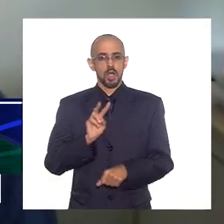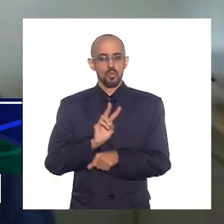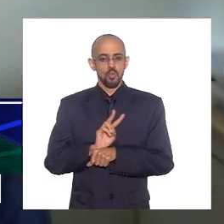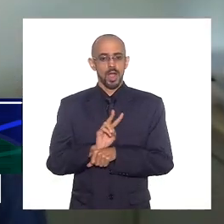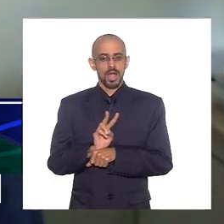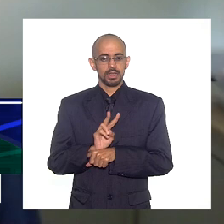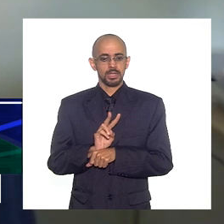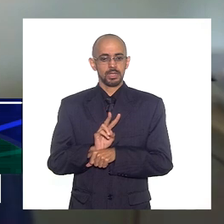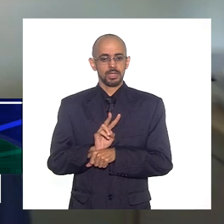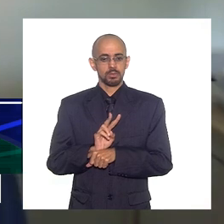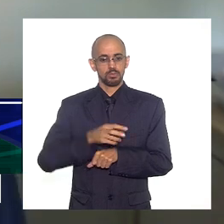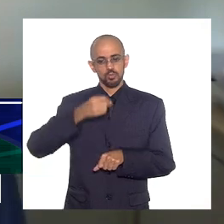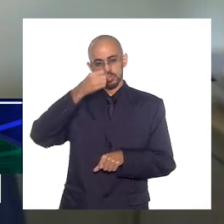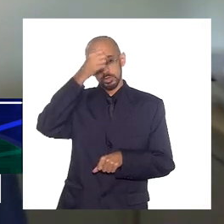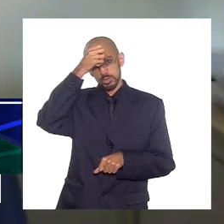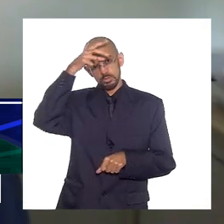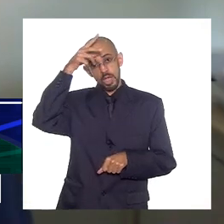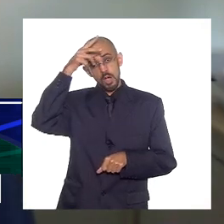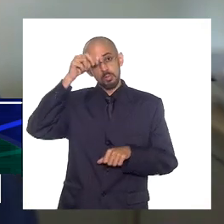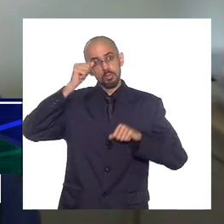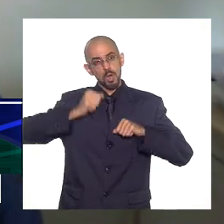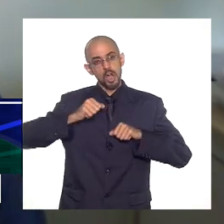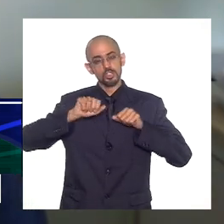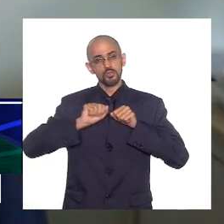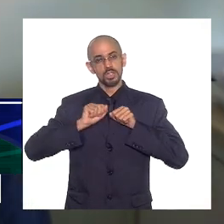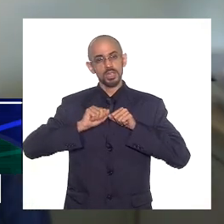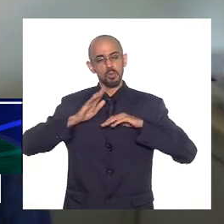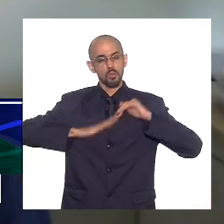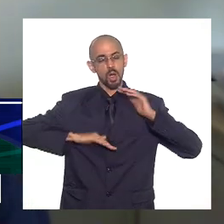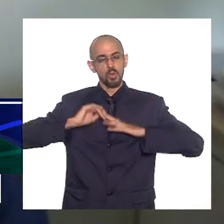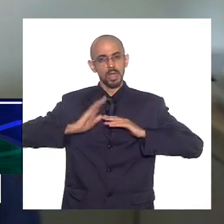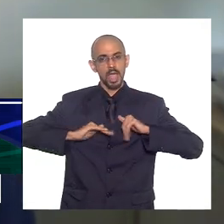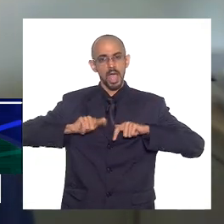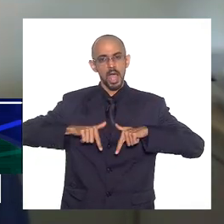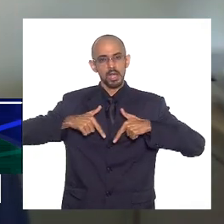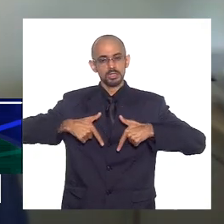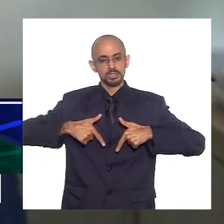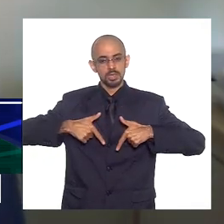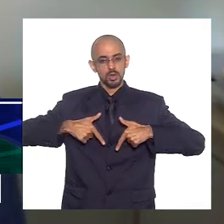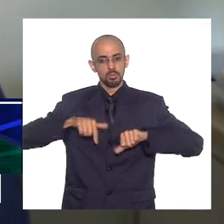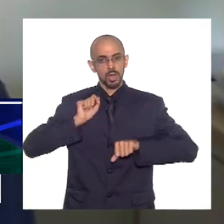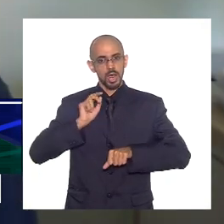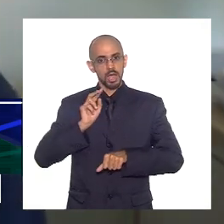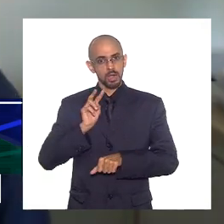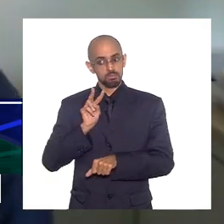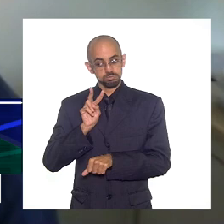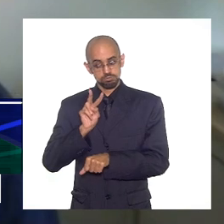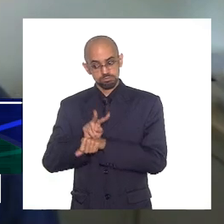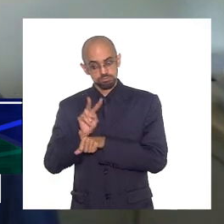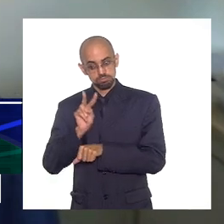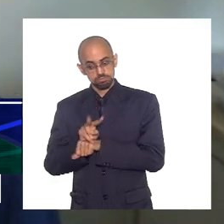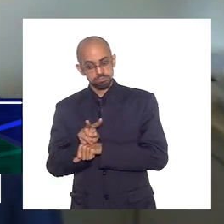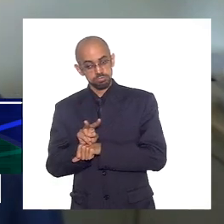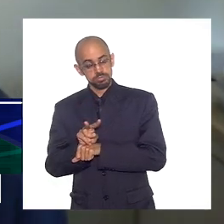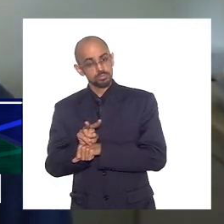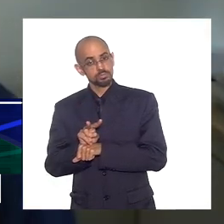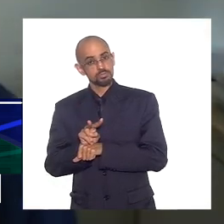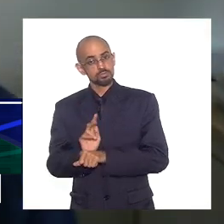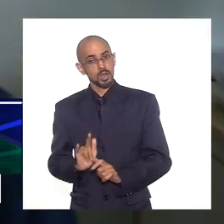Municipal pode fazer qualquer ação para conservar o patrimônio